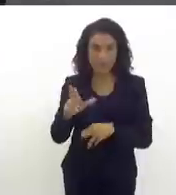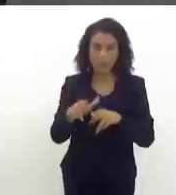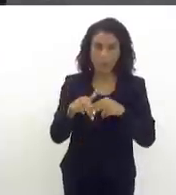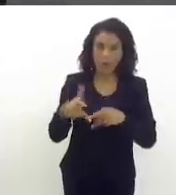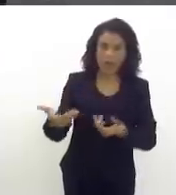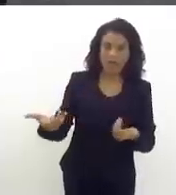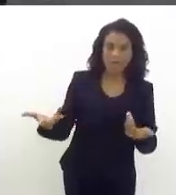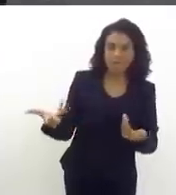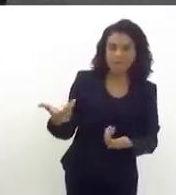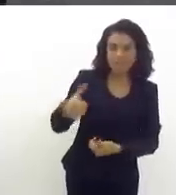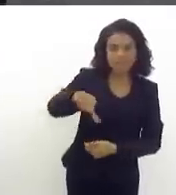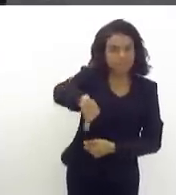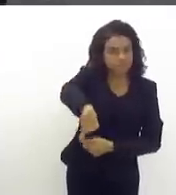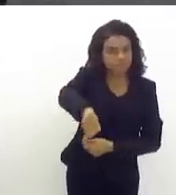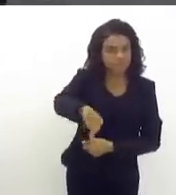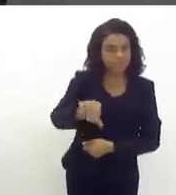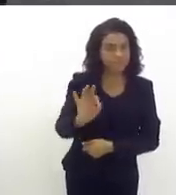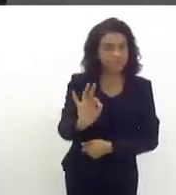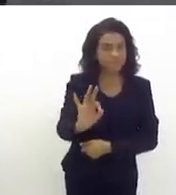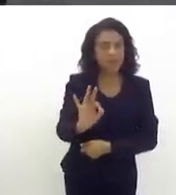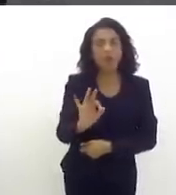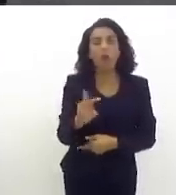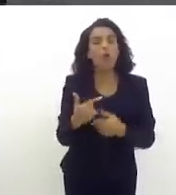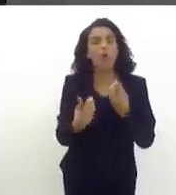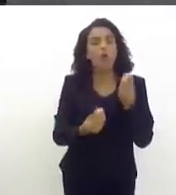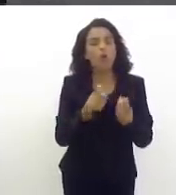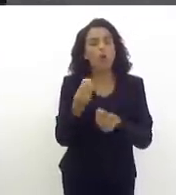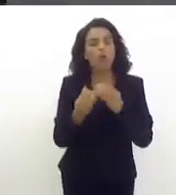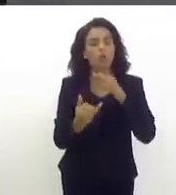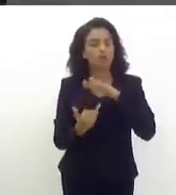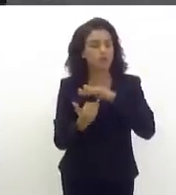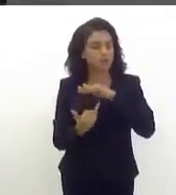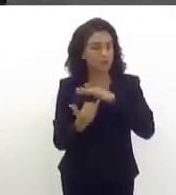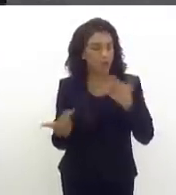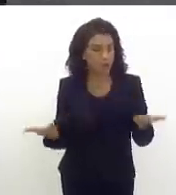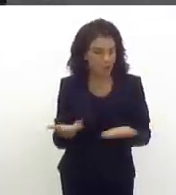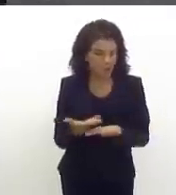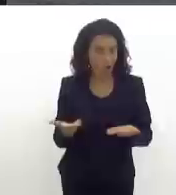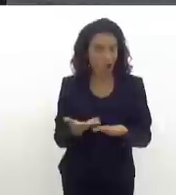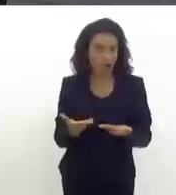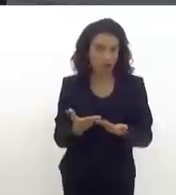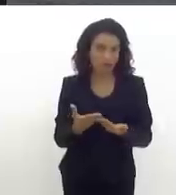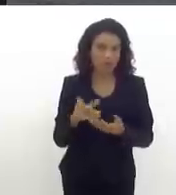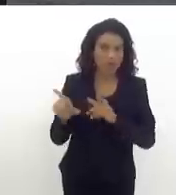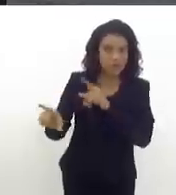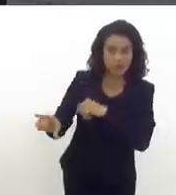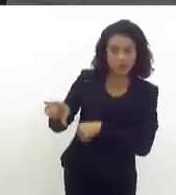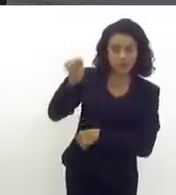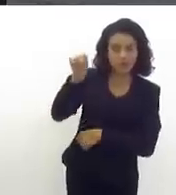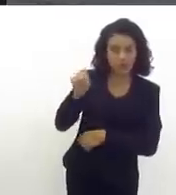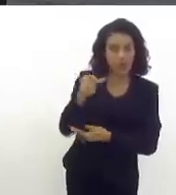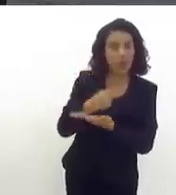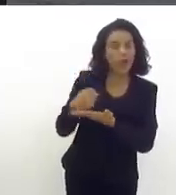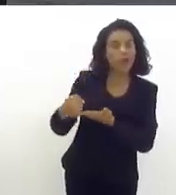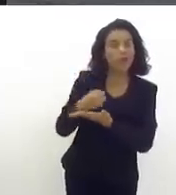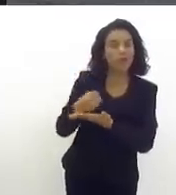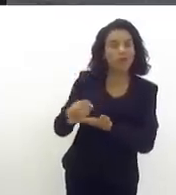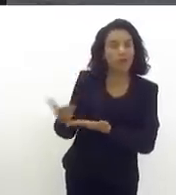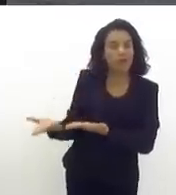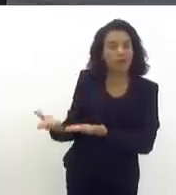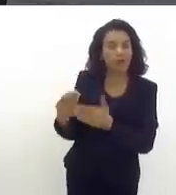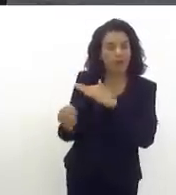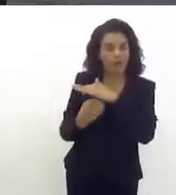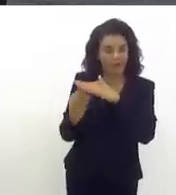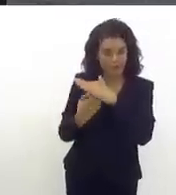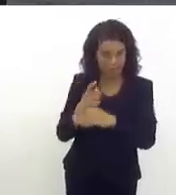sua qualidade como é que a instituição que tá fazendo o concurso público contratou essa empresa